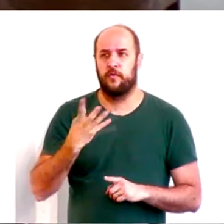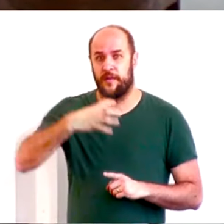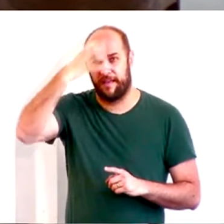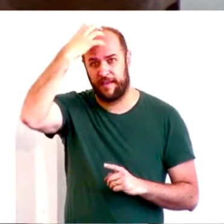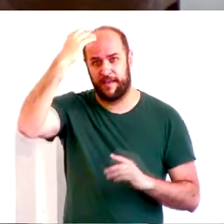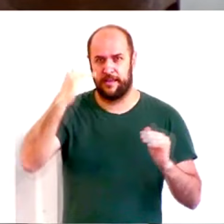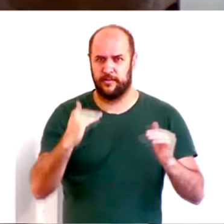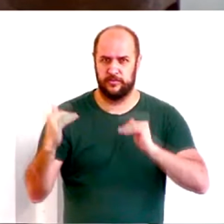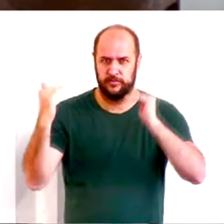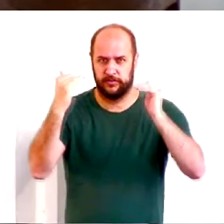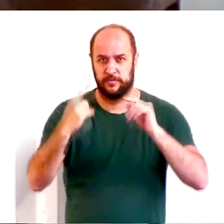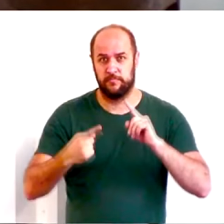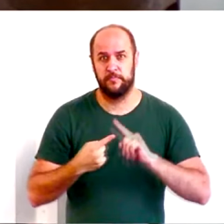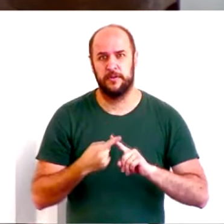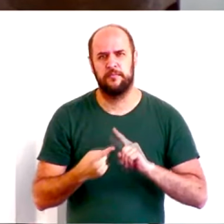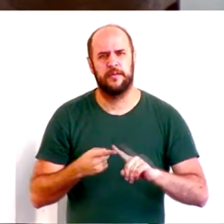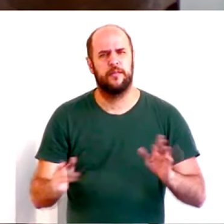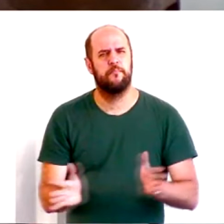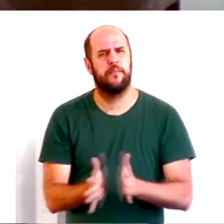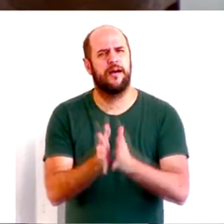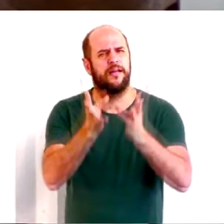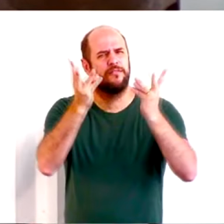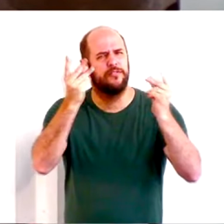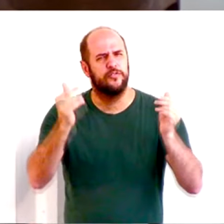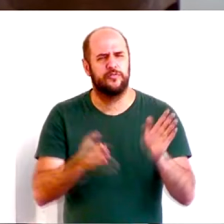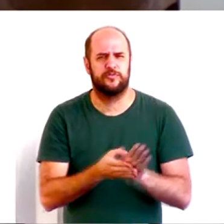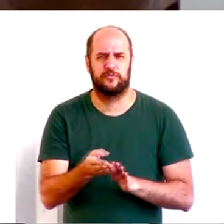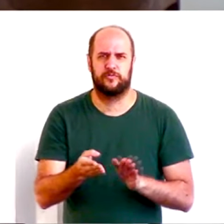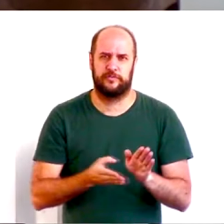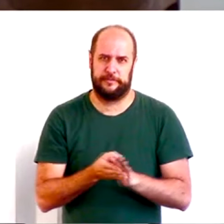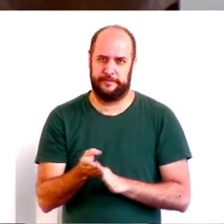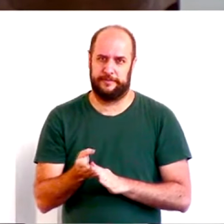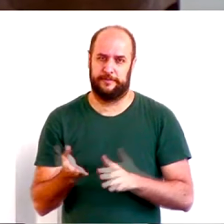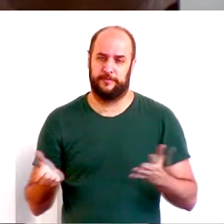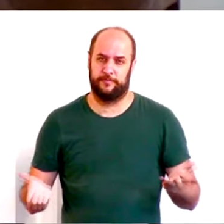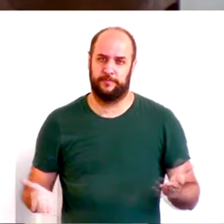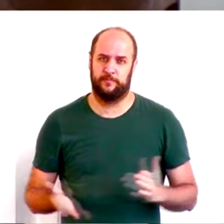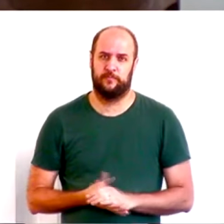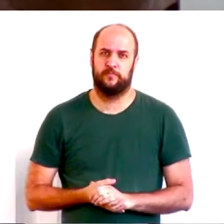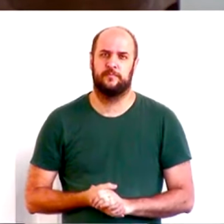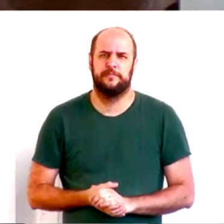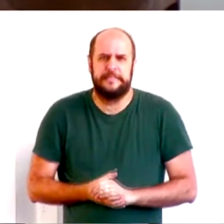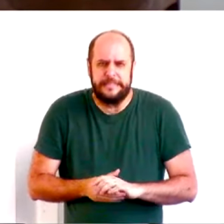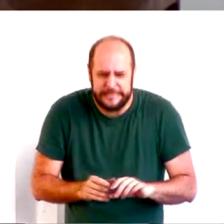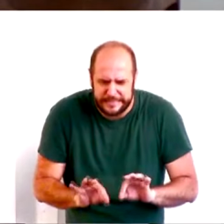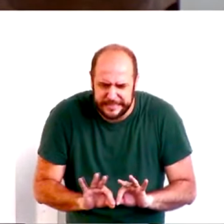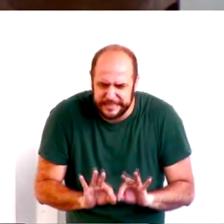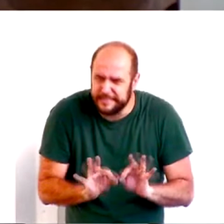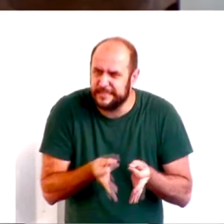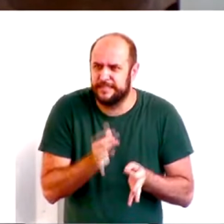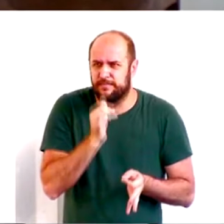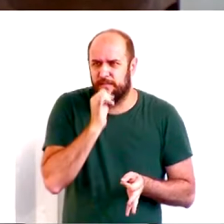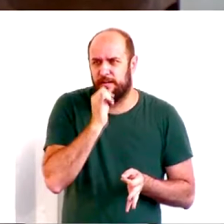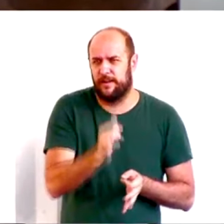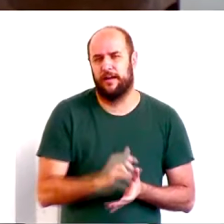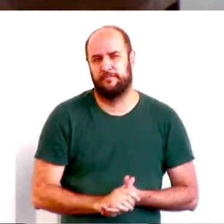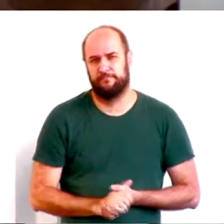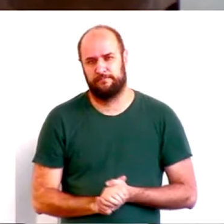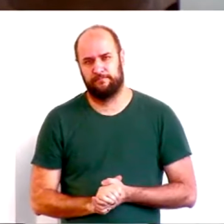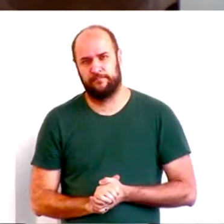primeira qualificação é o maravilhoso conselheiro irmãos uma coisa simples para se dizer